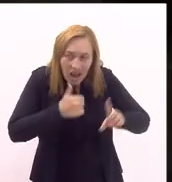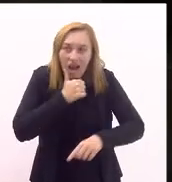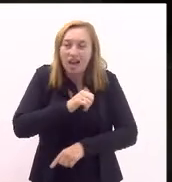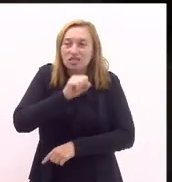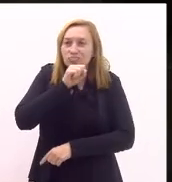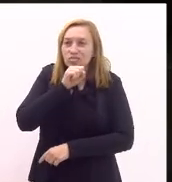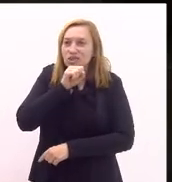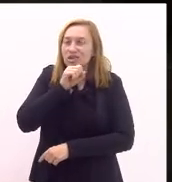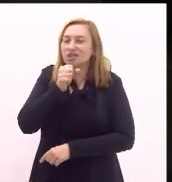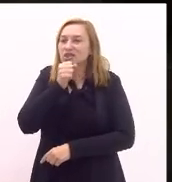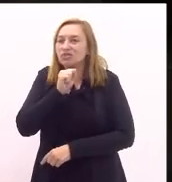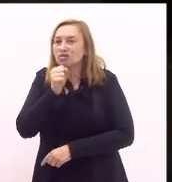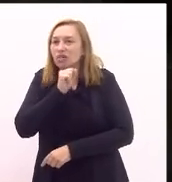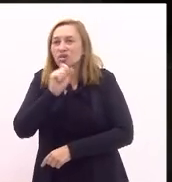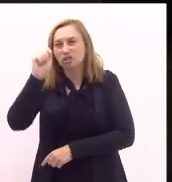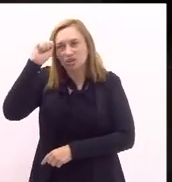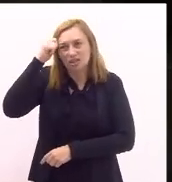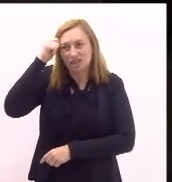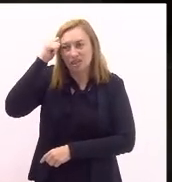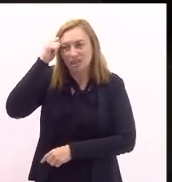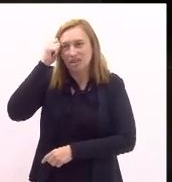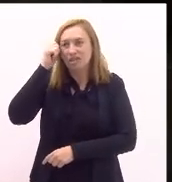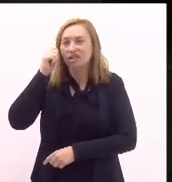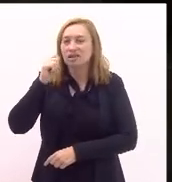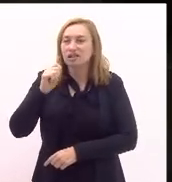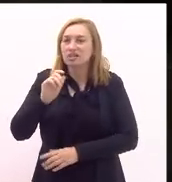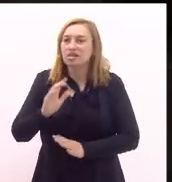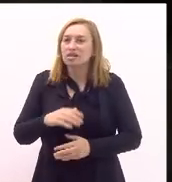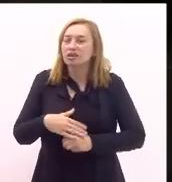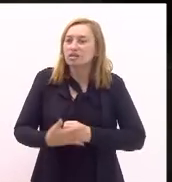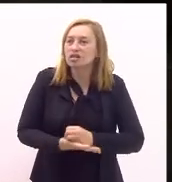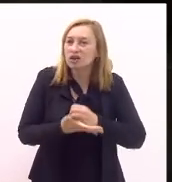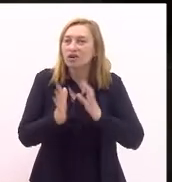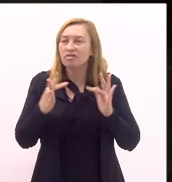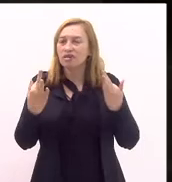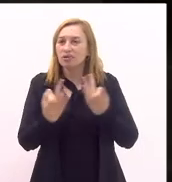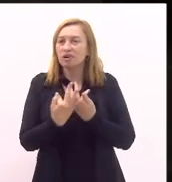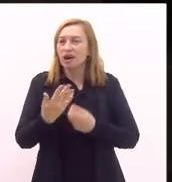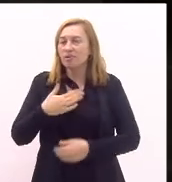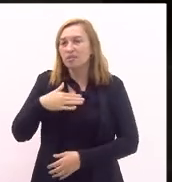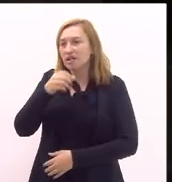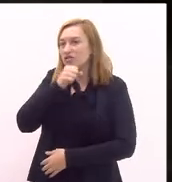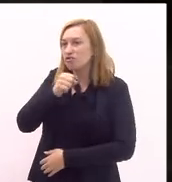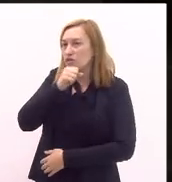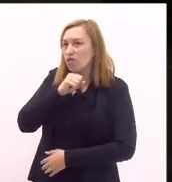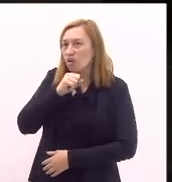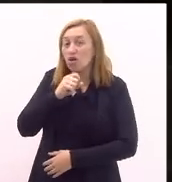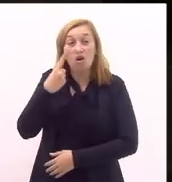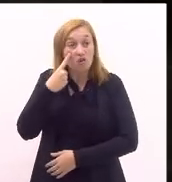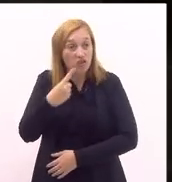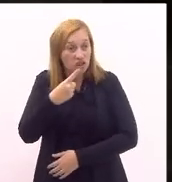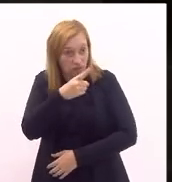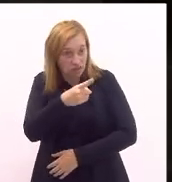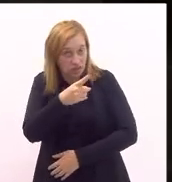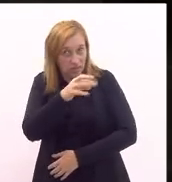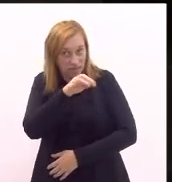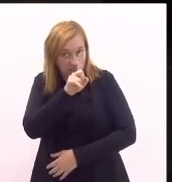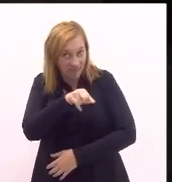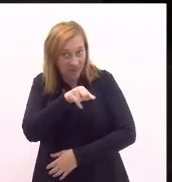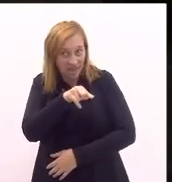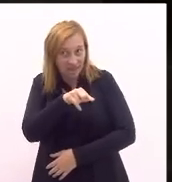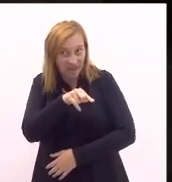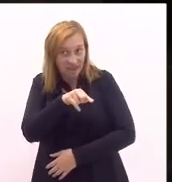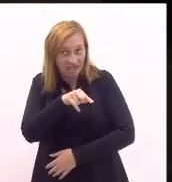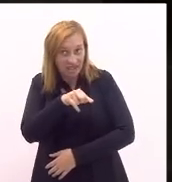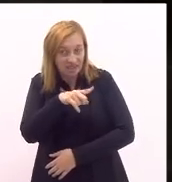mães e as avós negras que sustentarão as nossas famílias a minha vó que me sustentou e eu vejo você belleh você